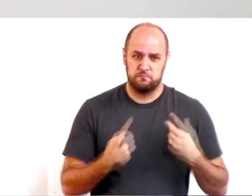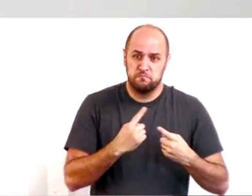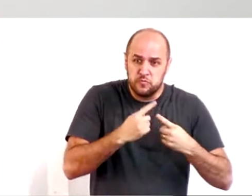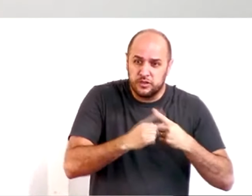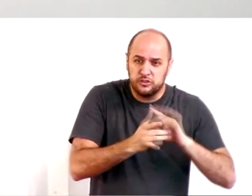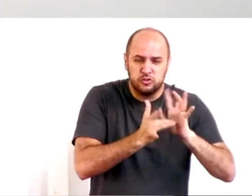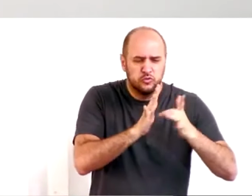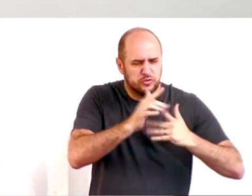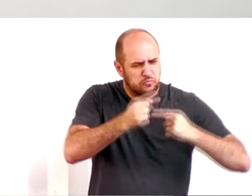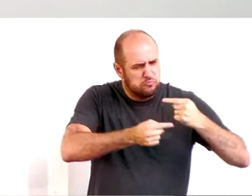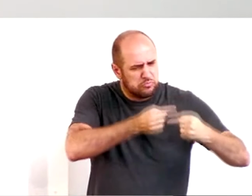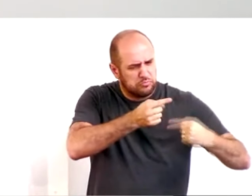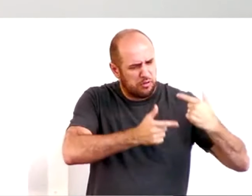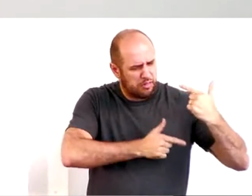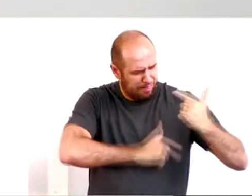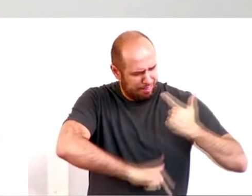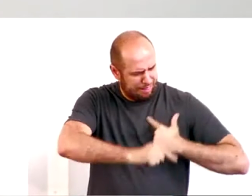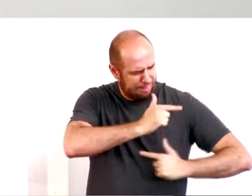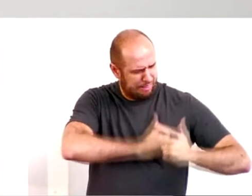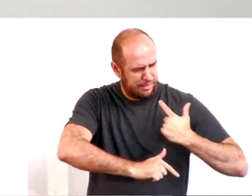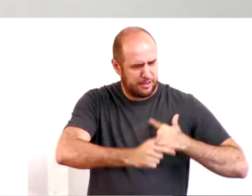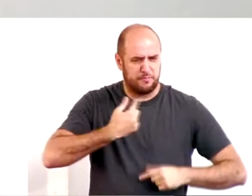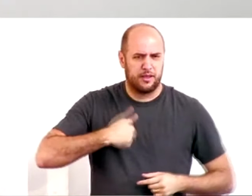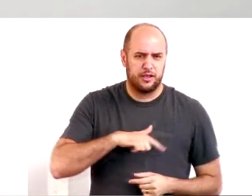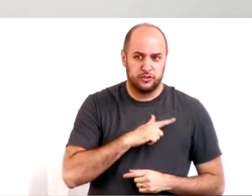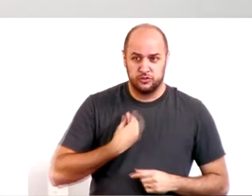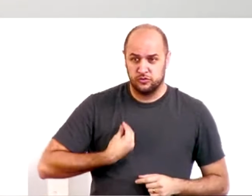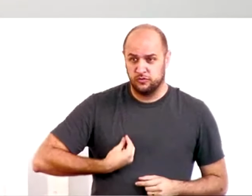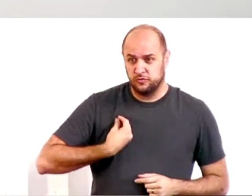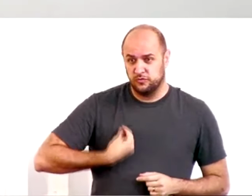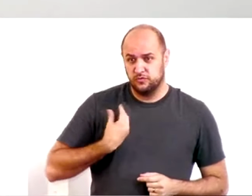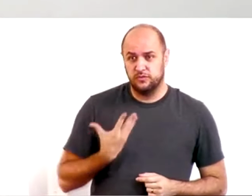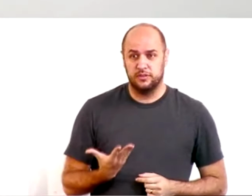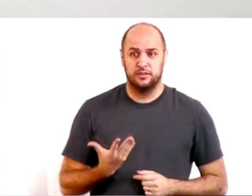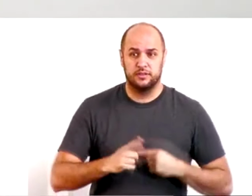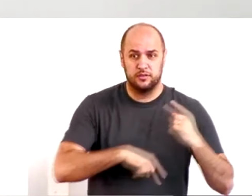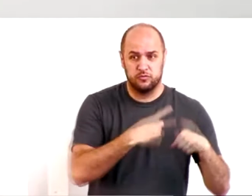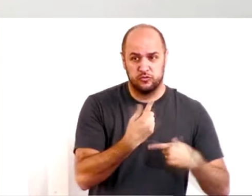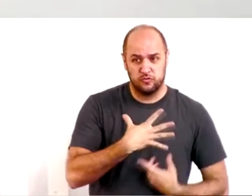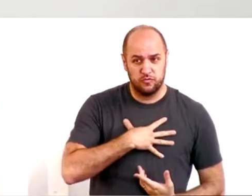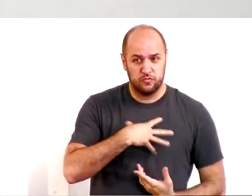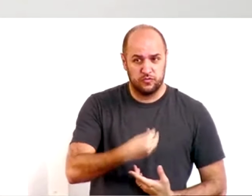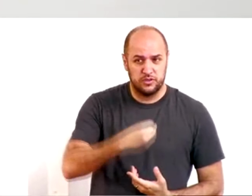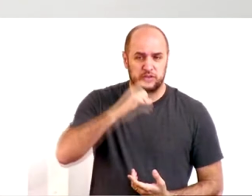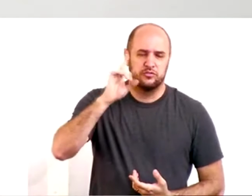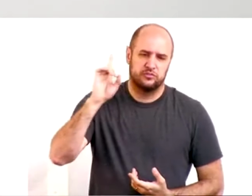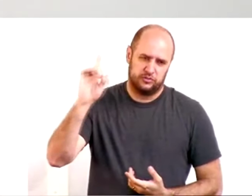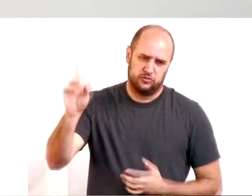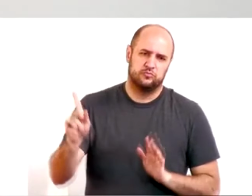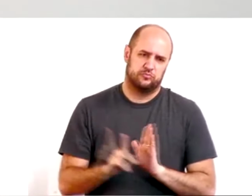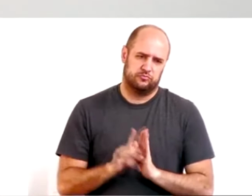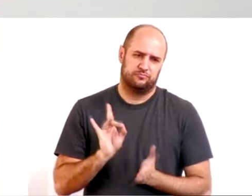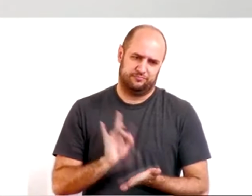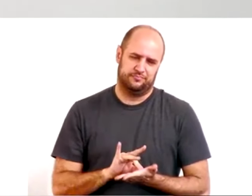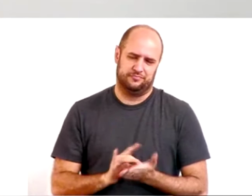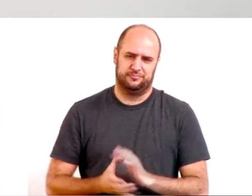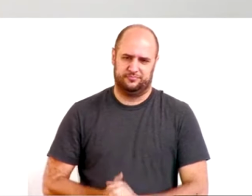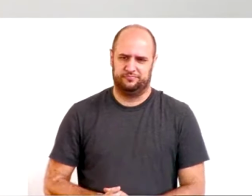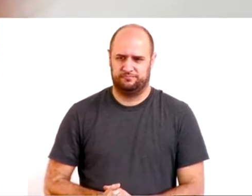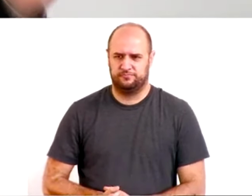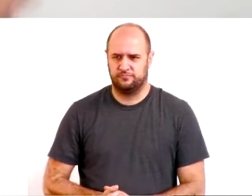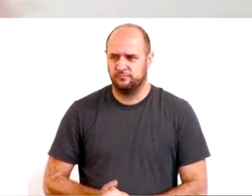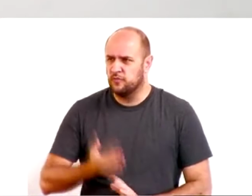limpar e nos purificar para que vivamos como filhos de Deus. Filhos